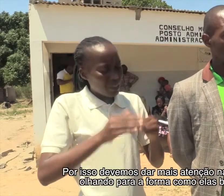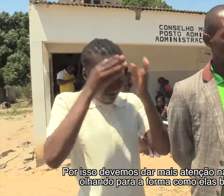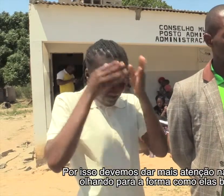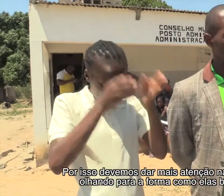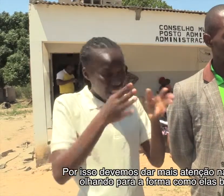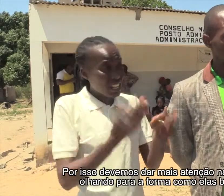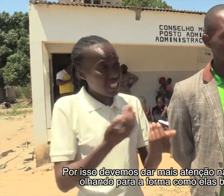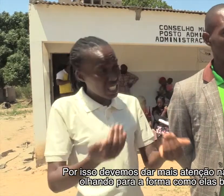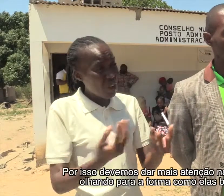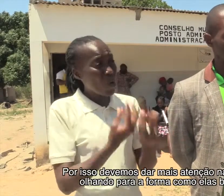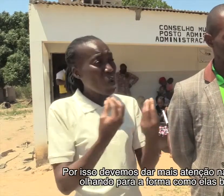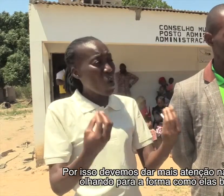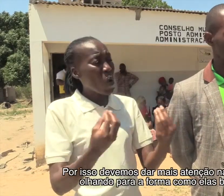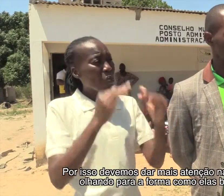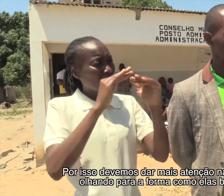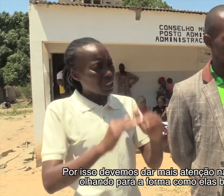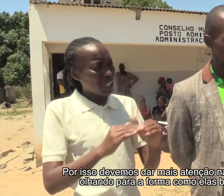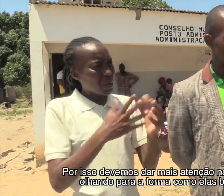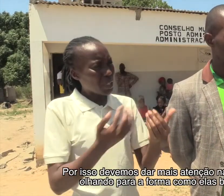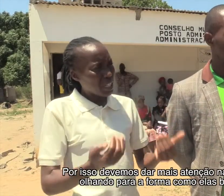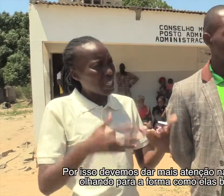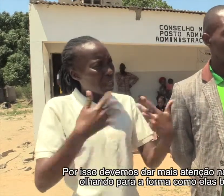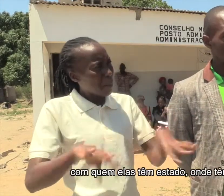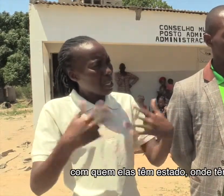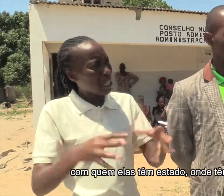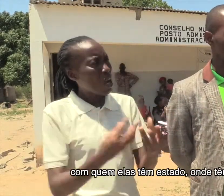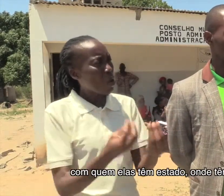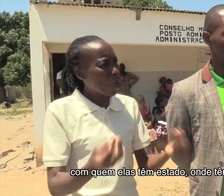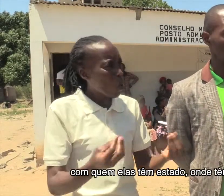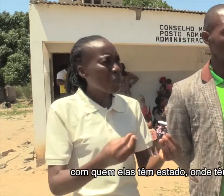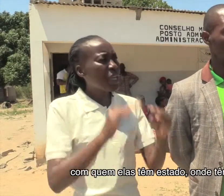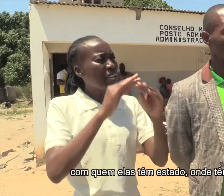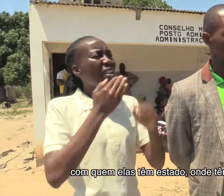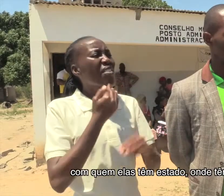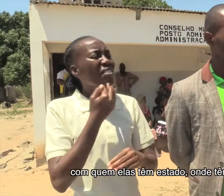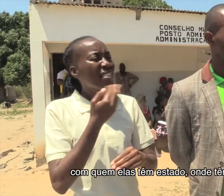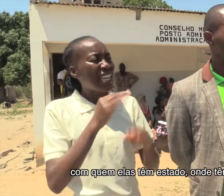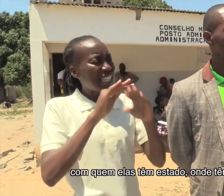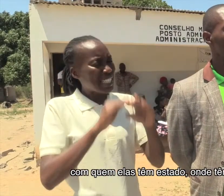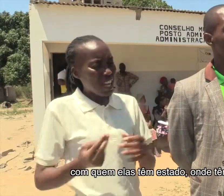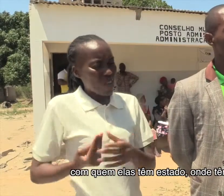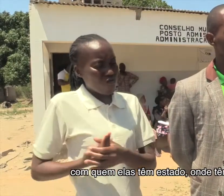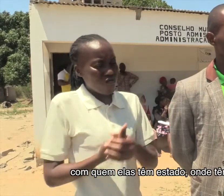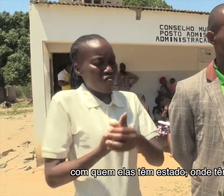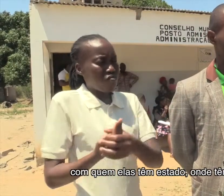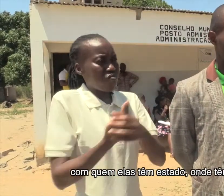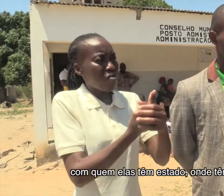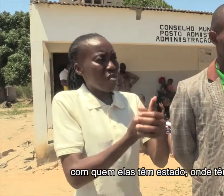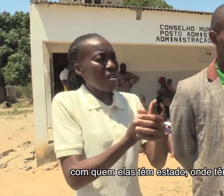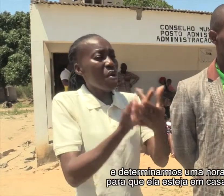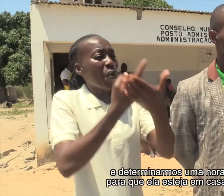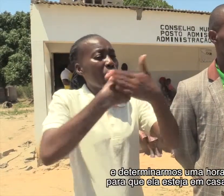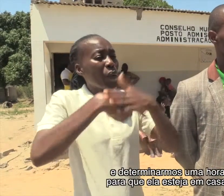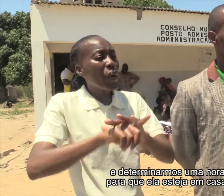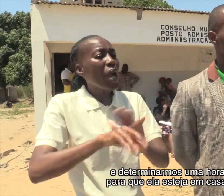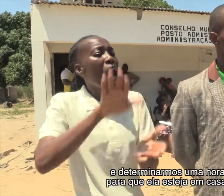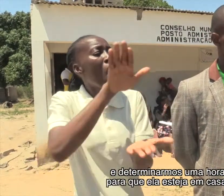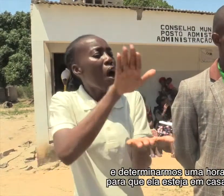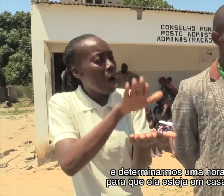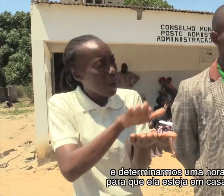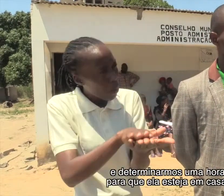olhar na maneira de como é que as nossas crianças têm brincado, com quem as nossas crianças têm andado e para onde é que vão. E